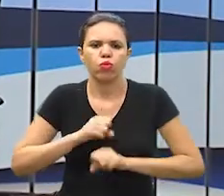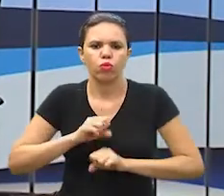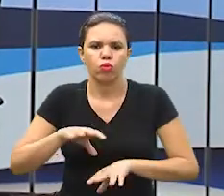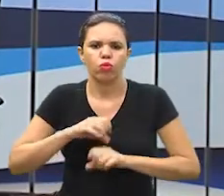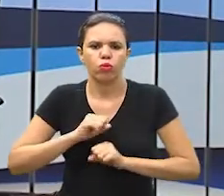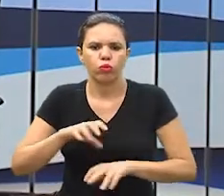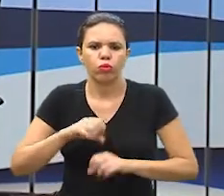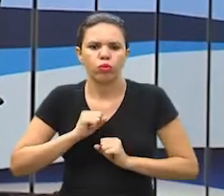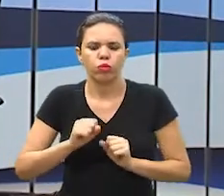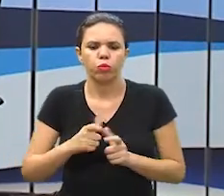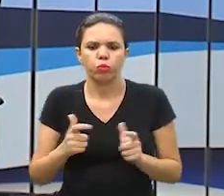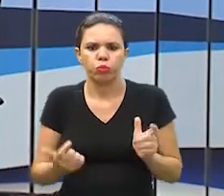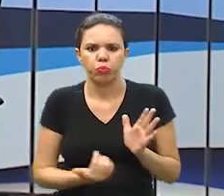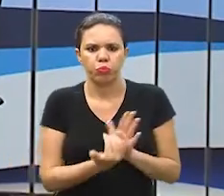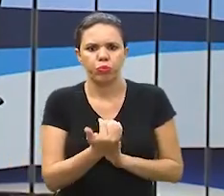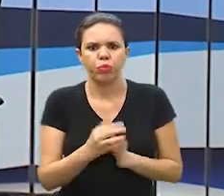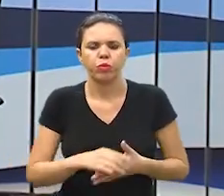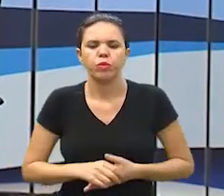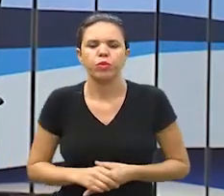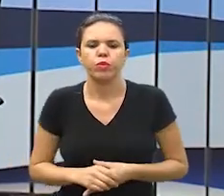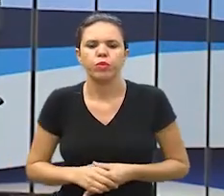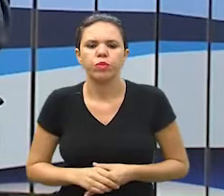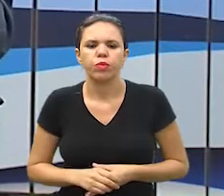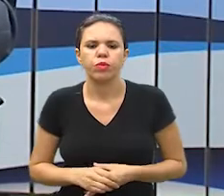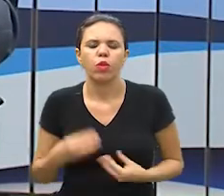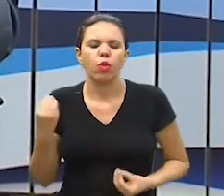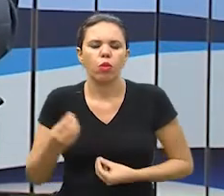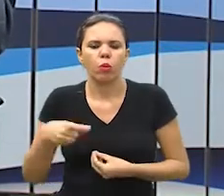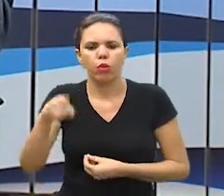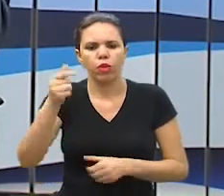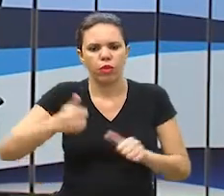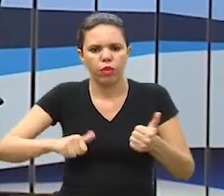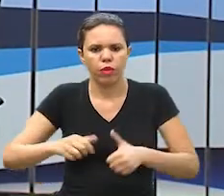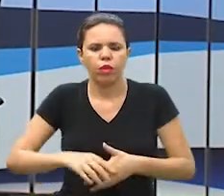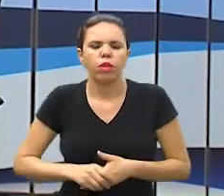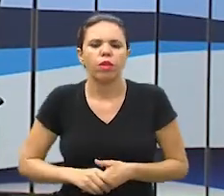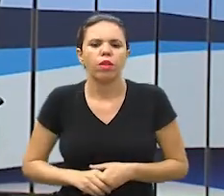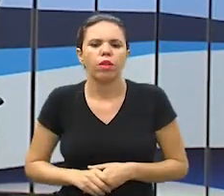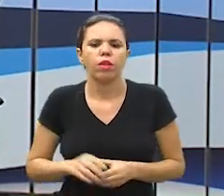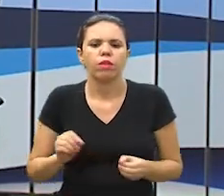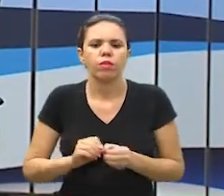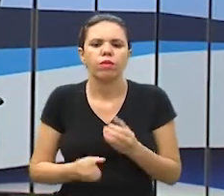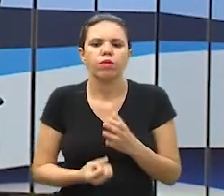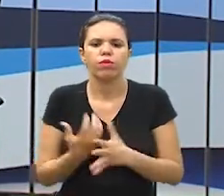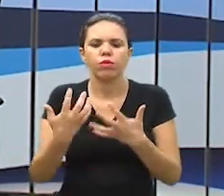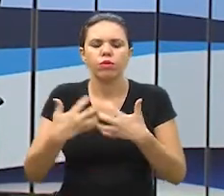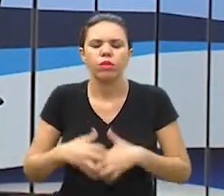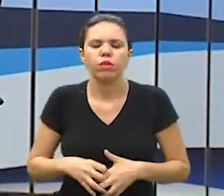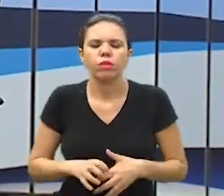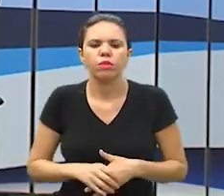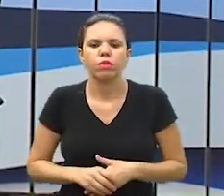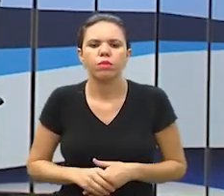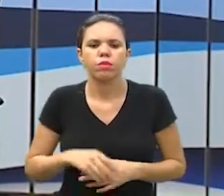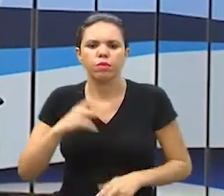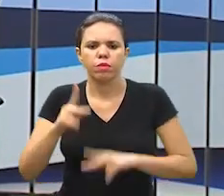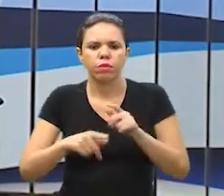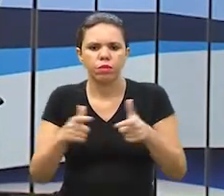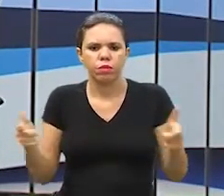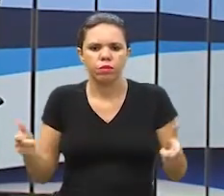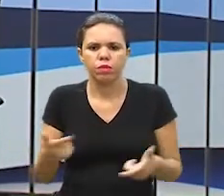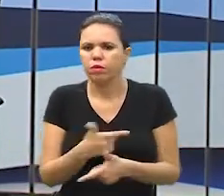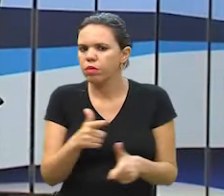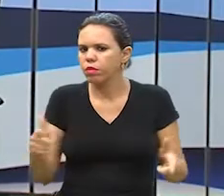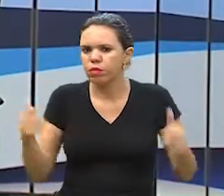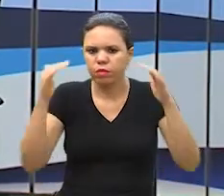contaminações estão altas ainda. Então, como é que vocês avaliam o que está sendo realizado, a população não